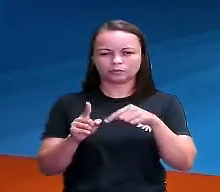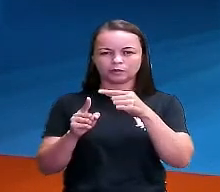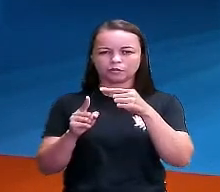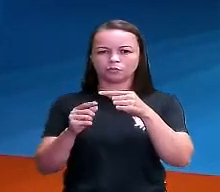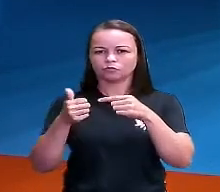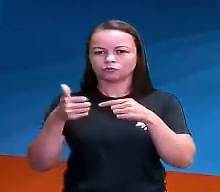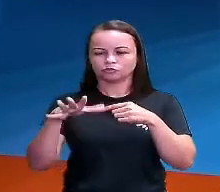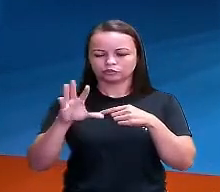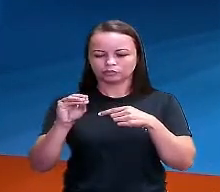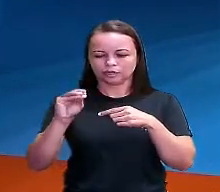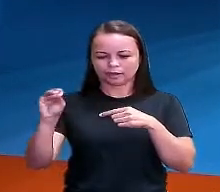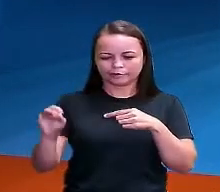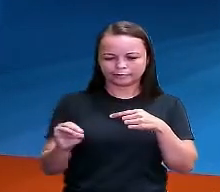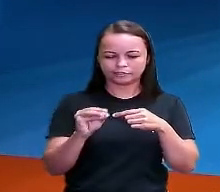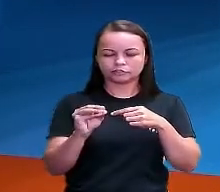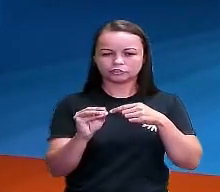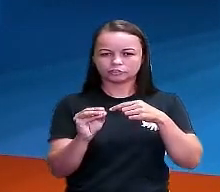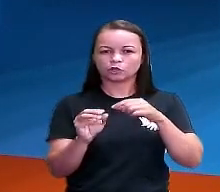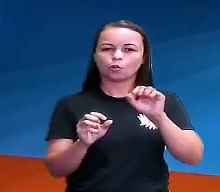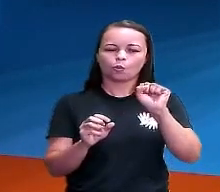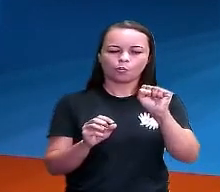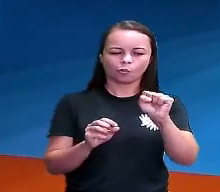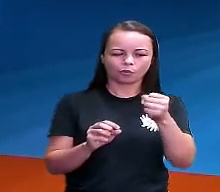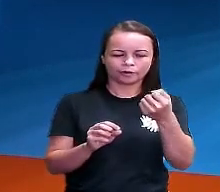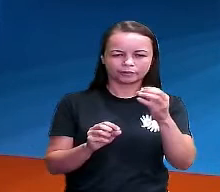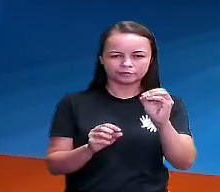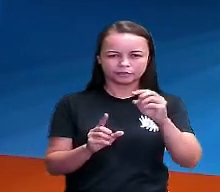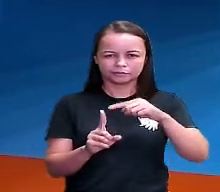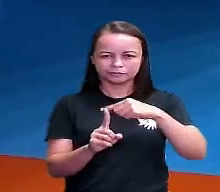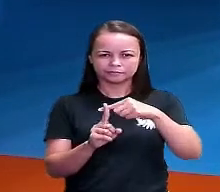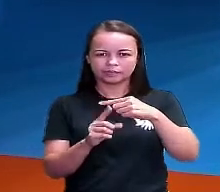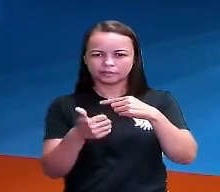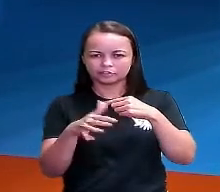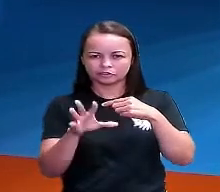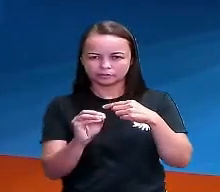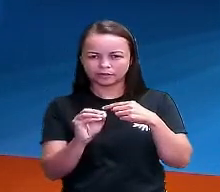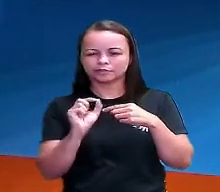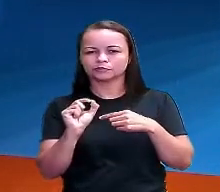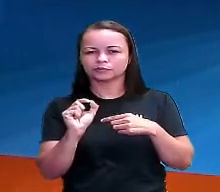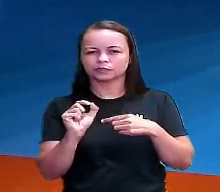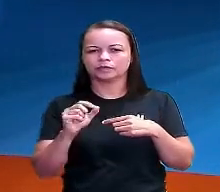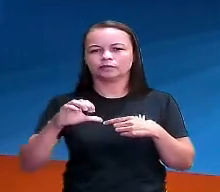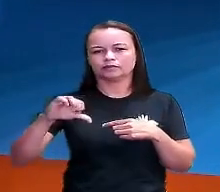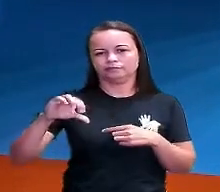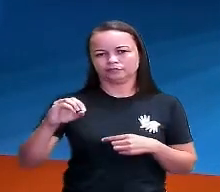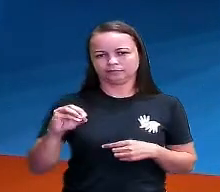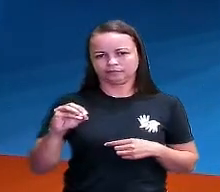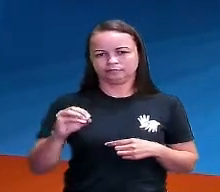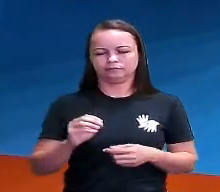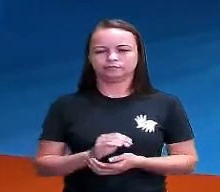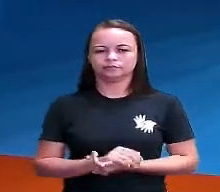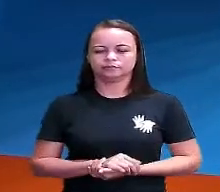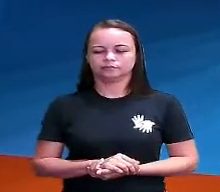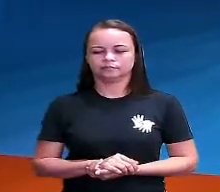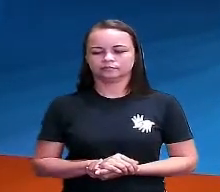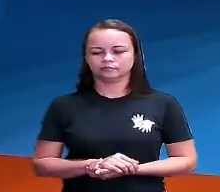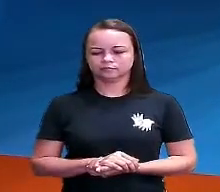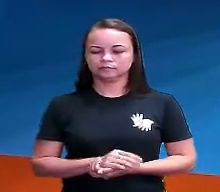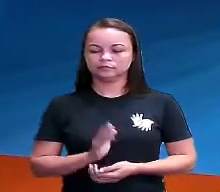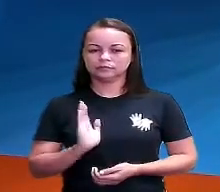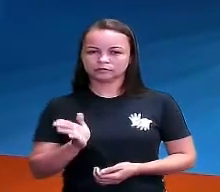ó, e juntou 80 mais 10 para dar 90.